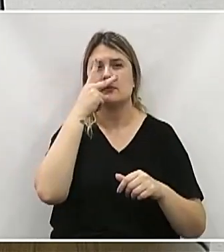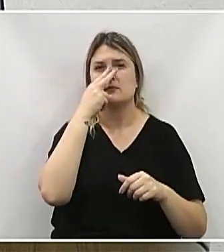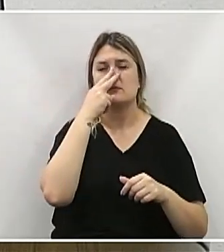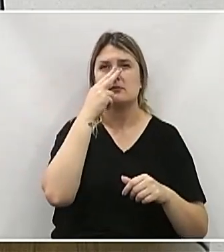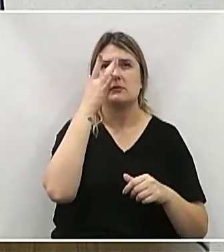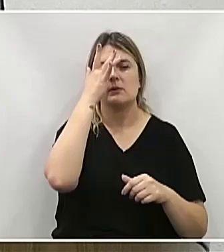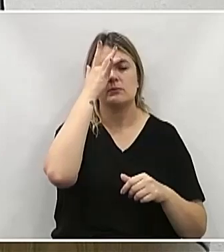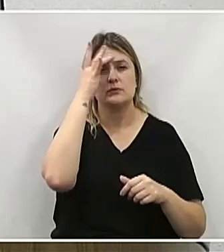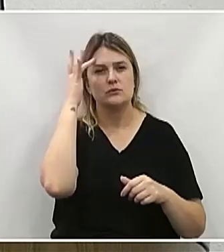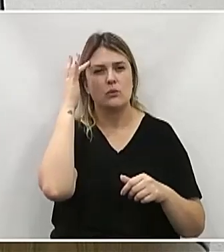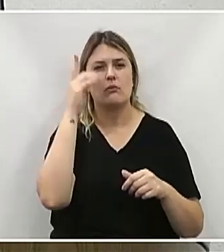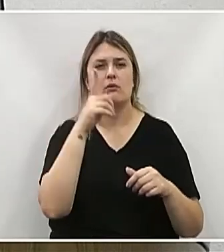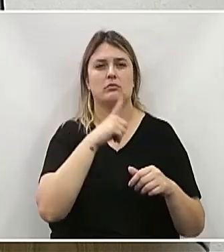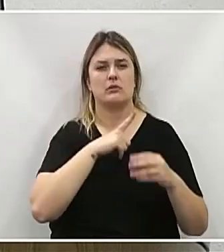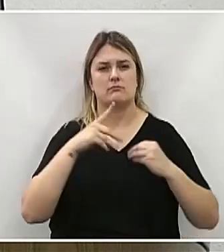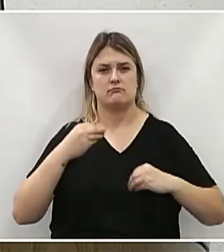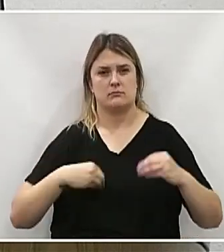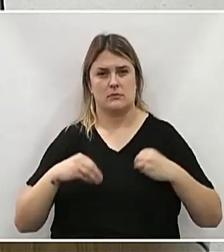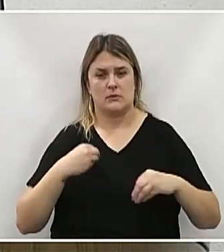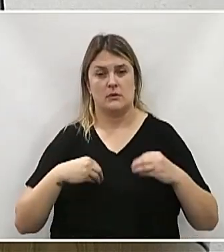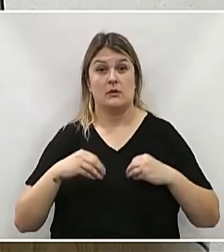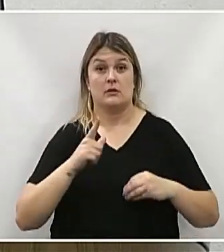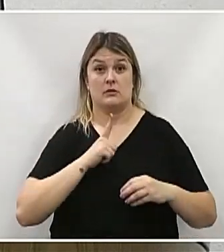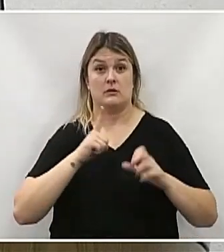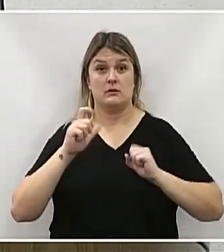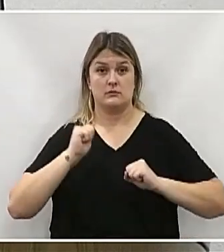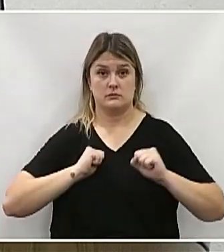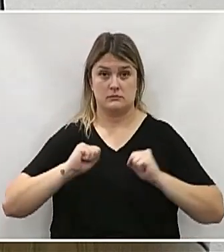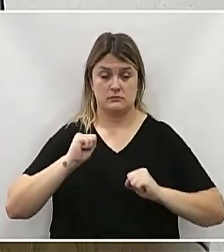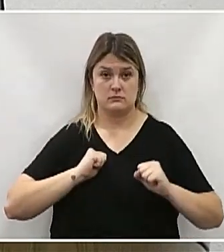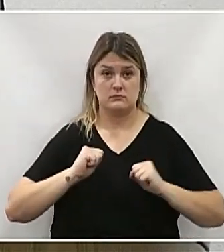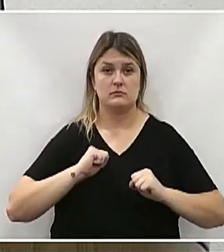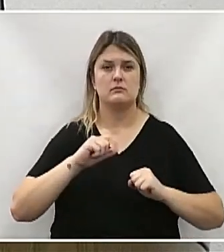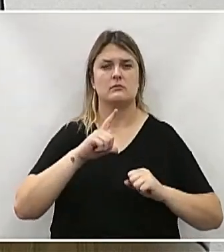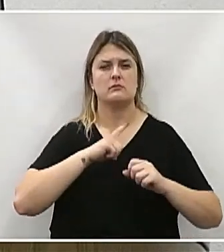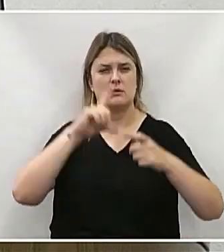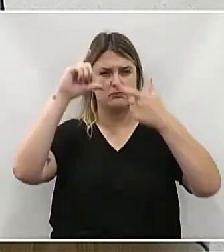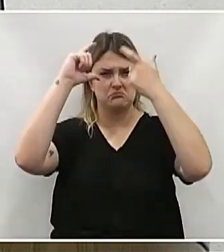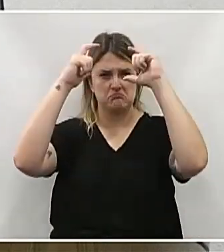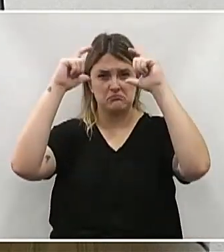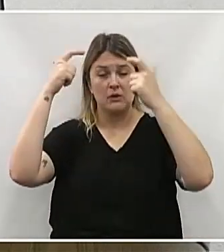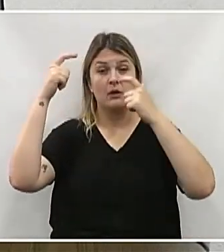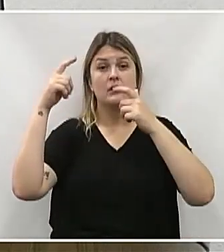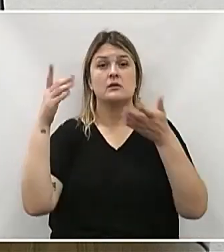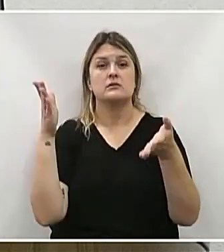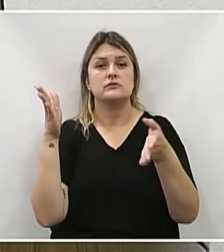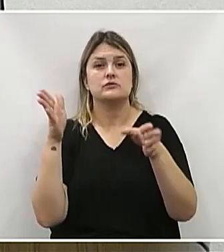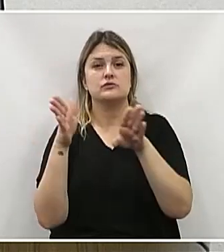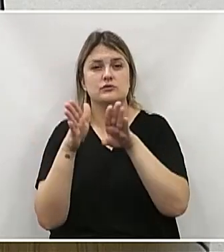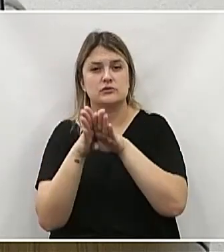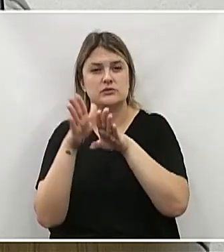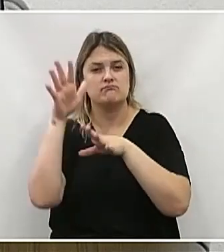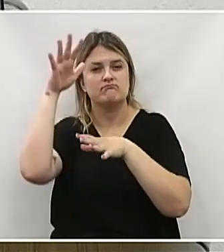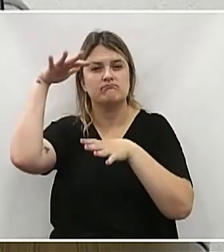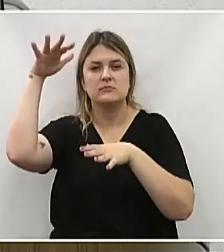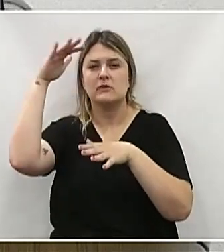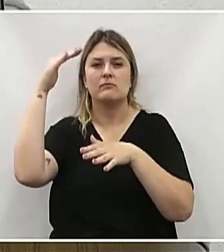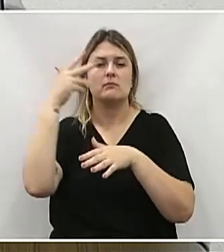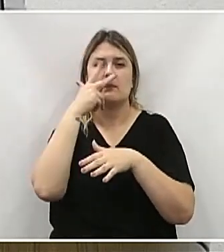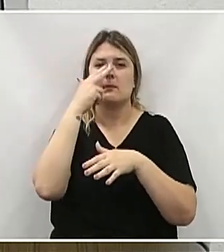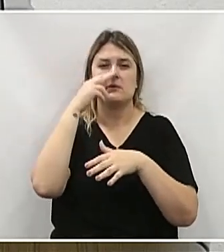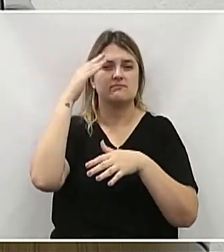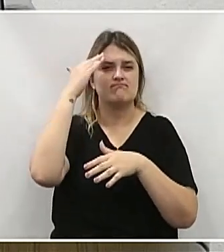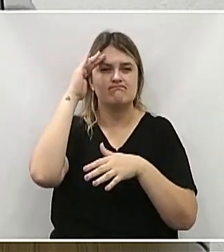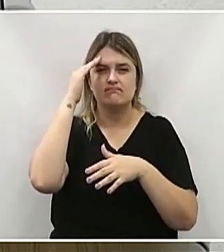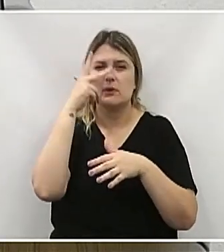entrando em depressão ansiedade e depressão transtornos mentais e ela chega numa área de não entendimento